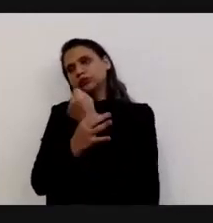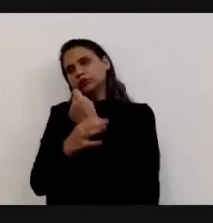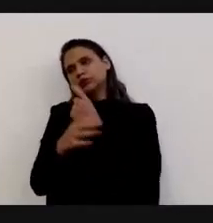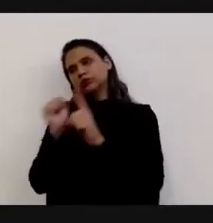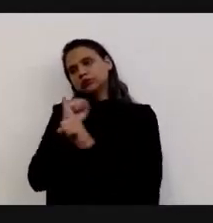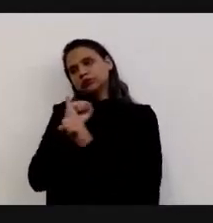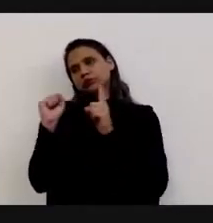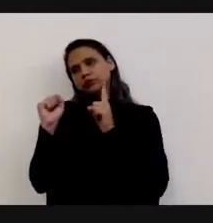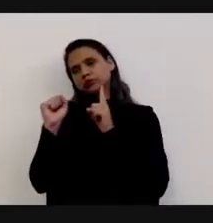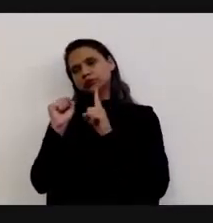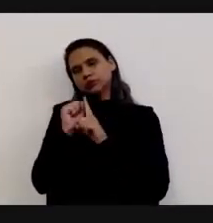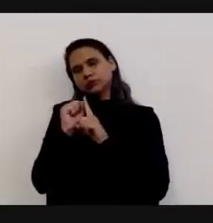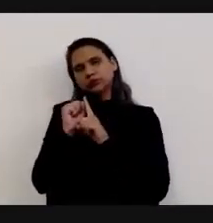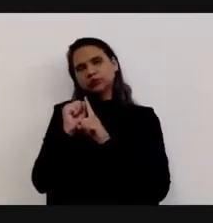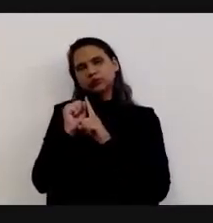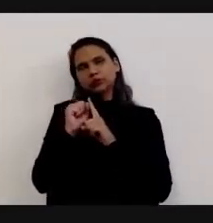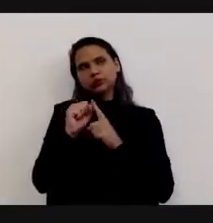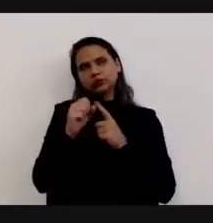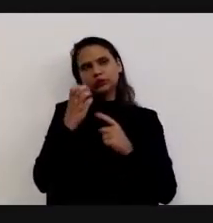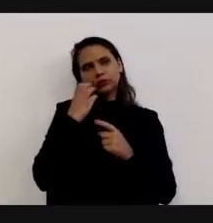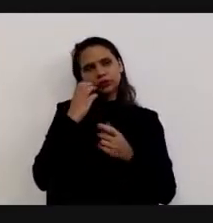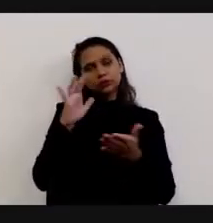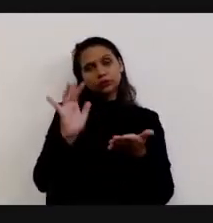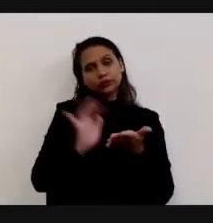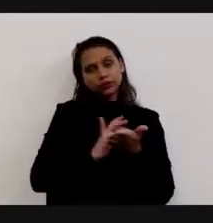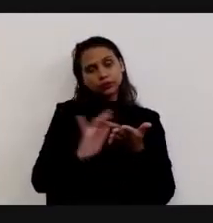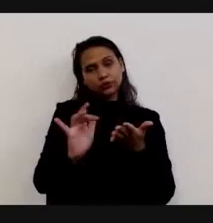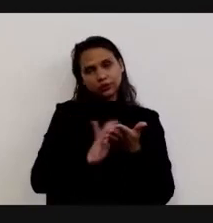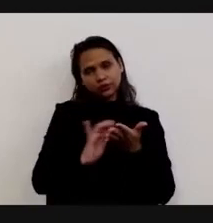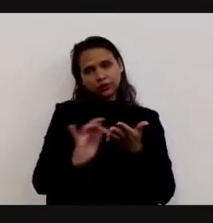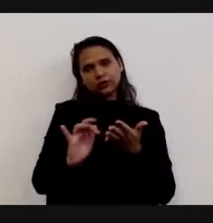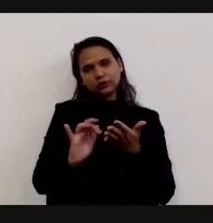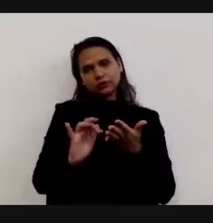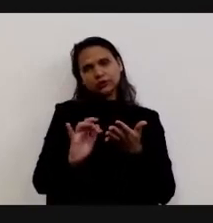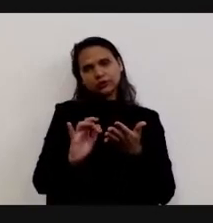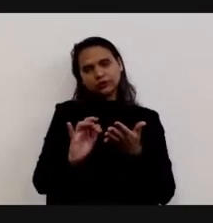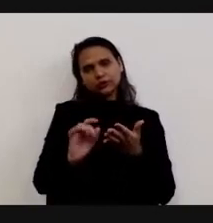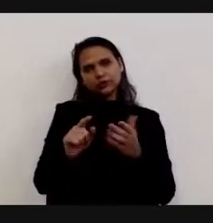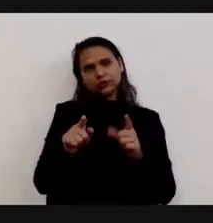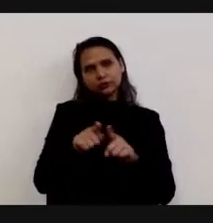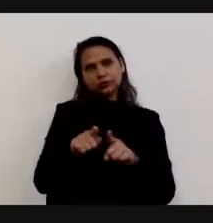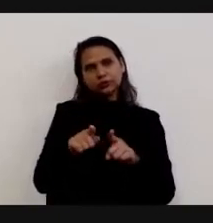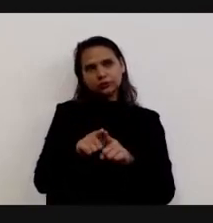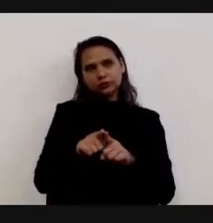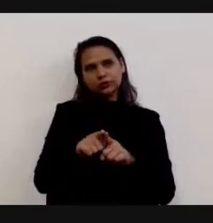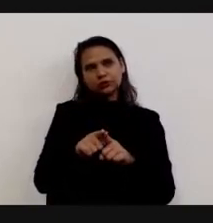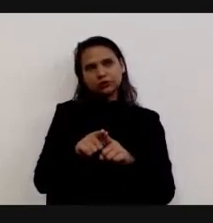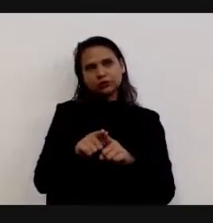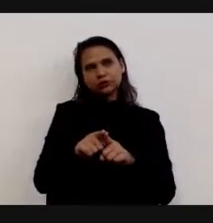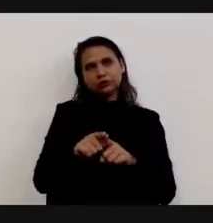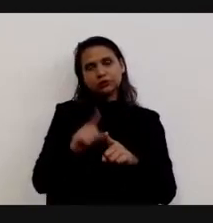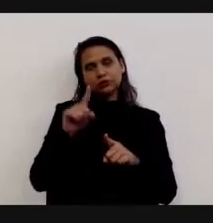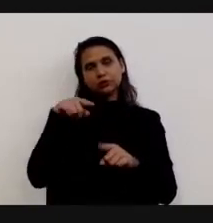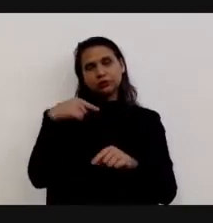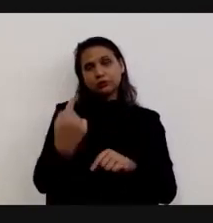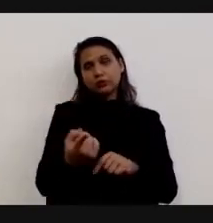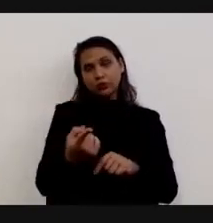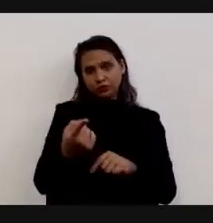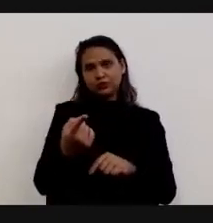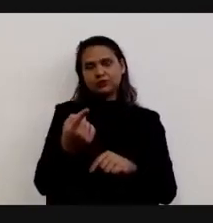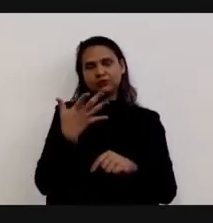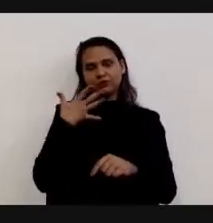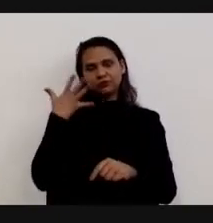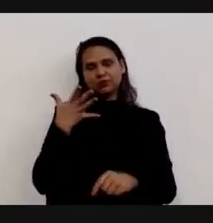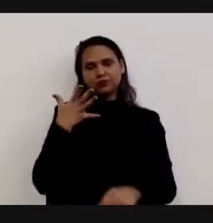de dispositivos digitais e de sistemas digitais, cibernéticos digitais, que vai ser a minha